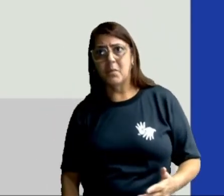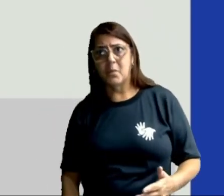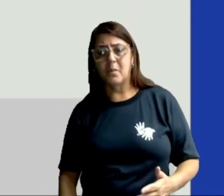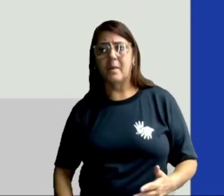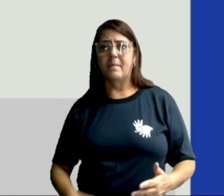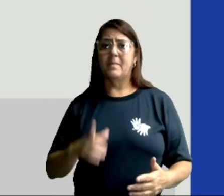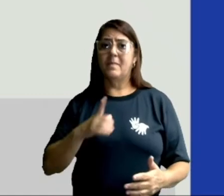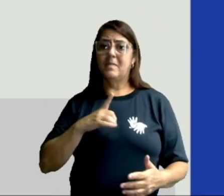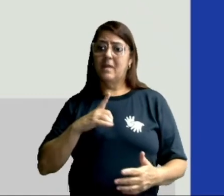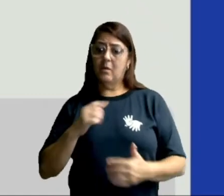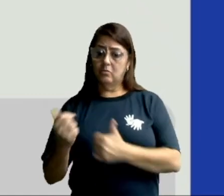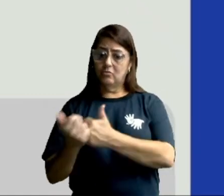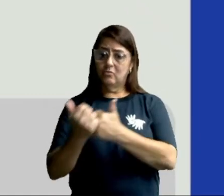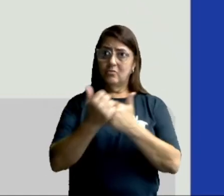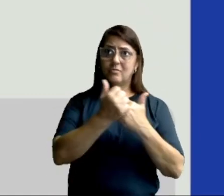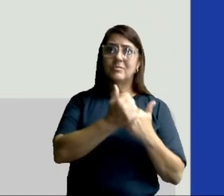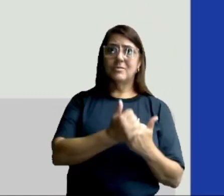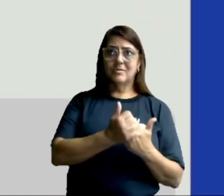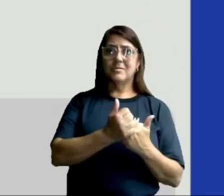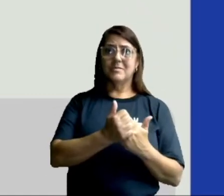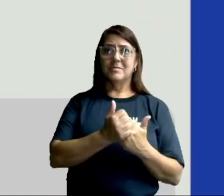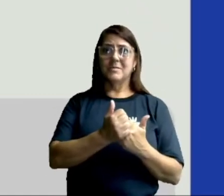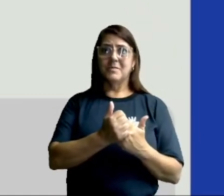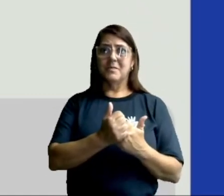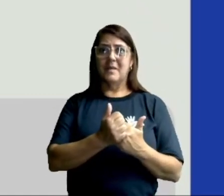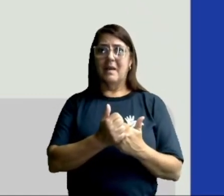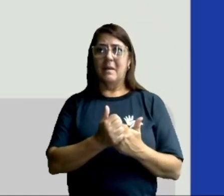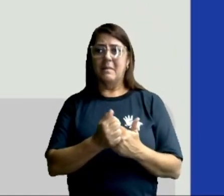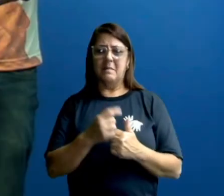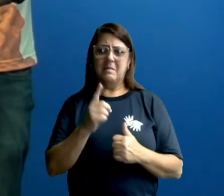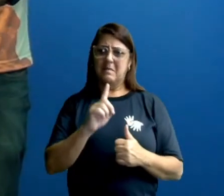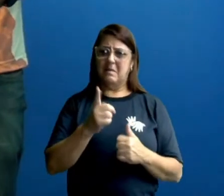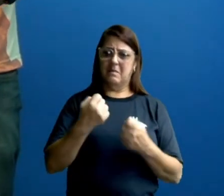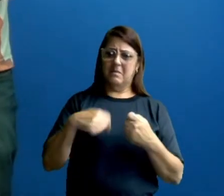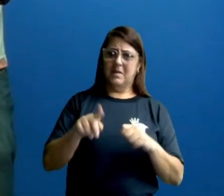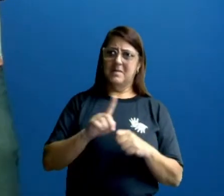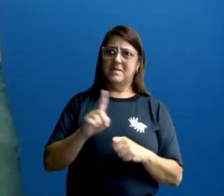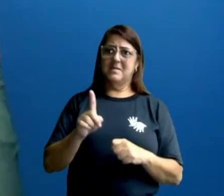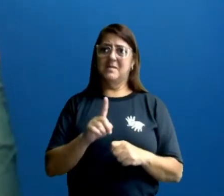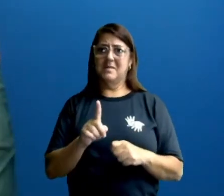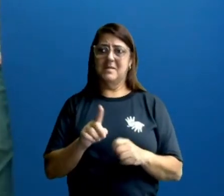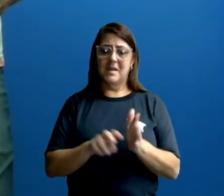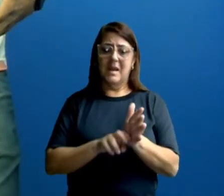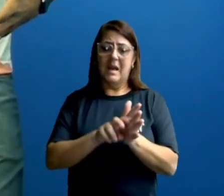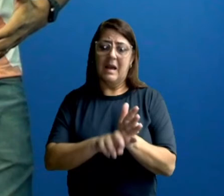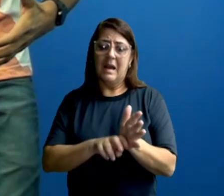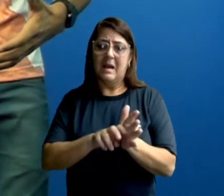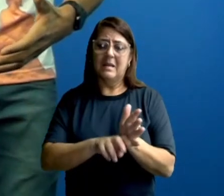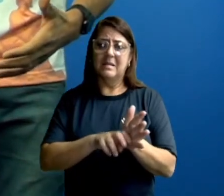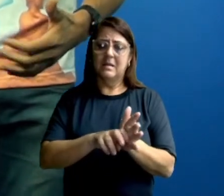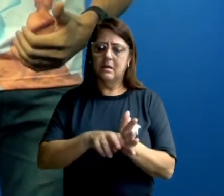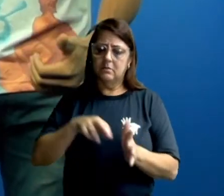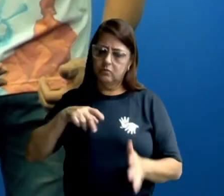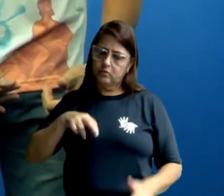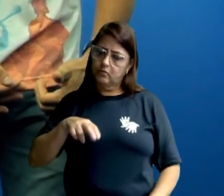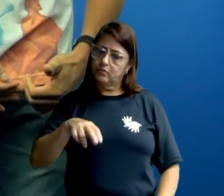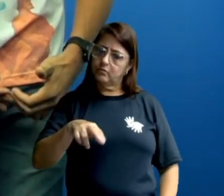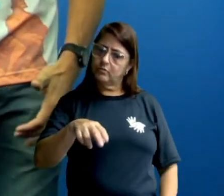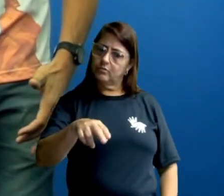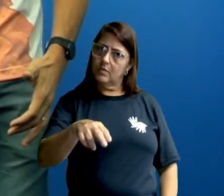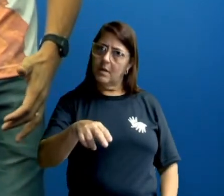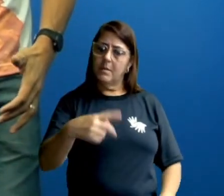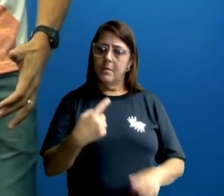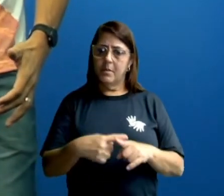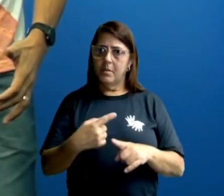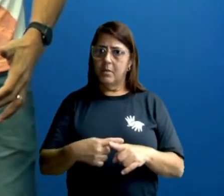uma prótese, né? Ter uma prótese e não depender de uma cadeira de rodas, poder caminhar normalmente através